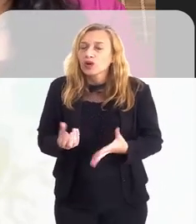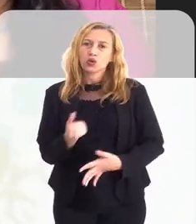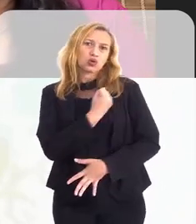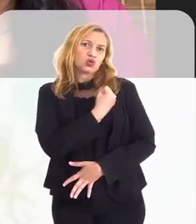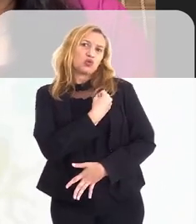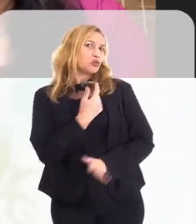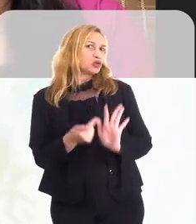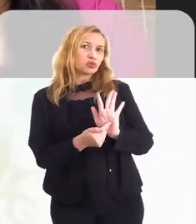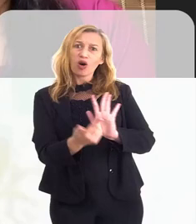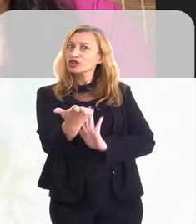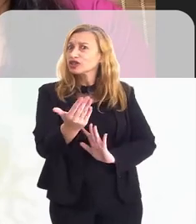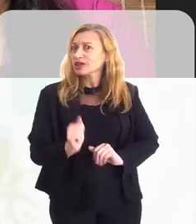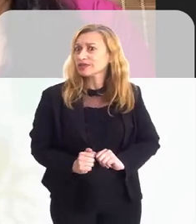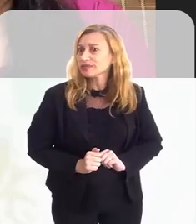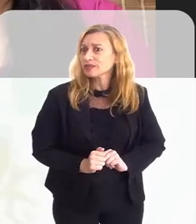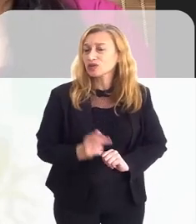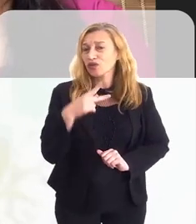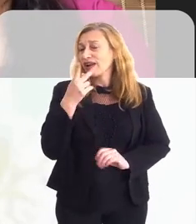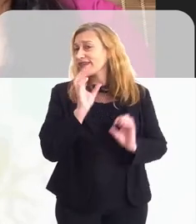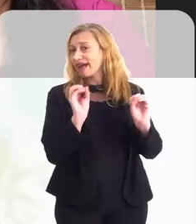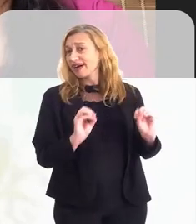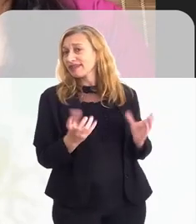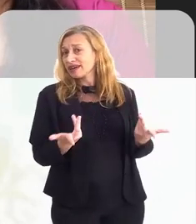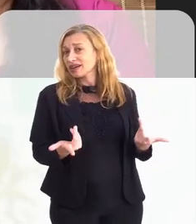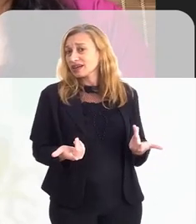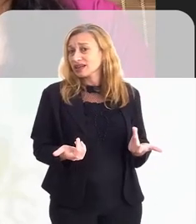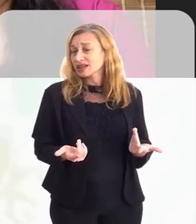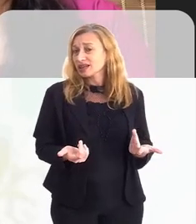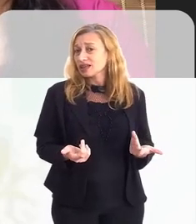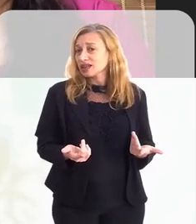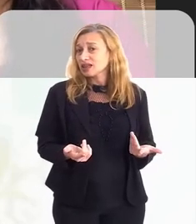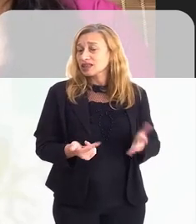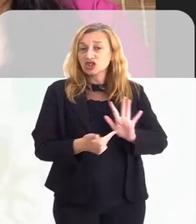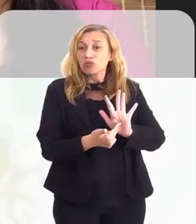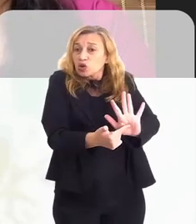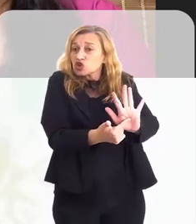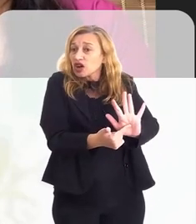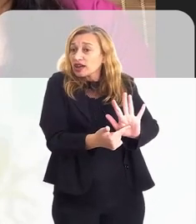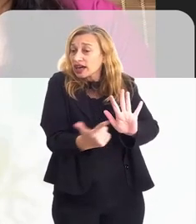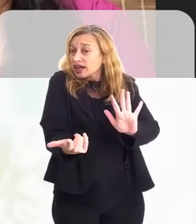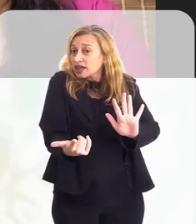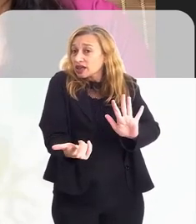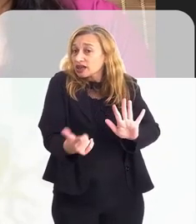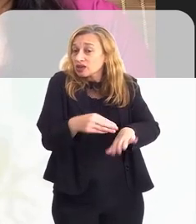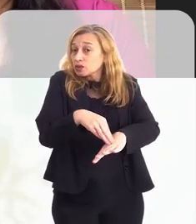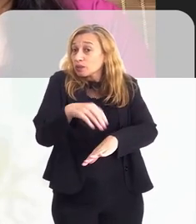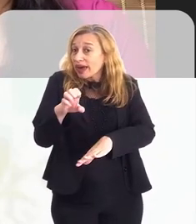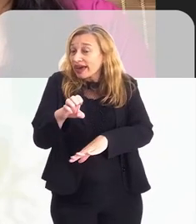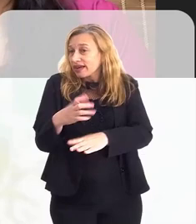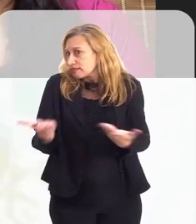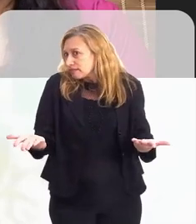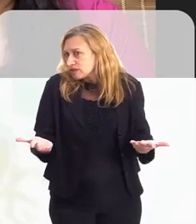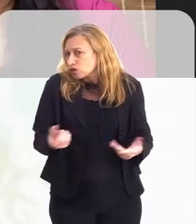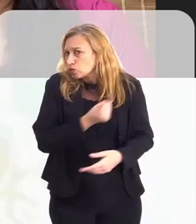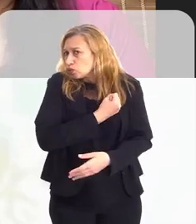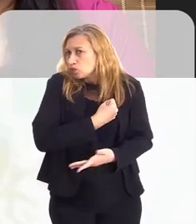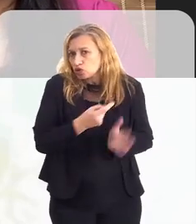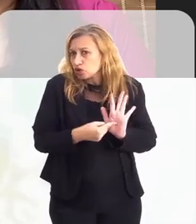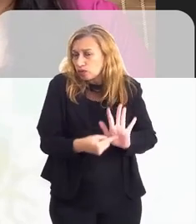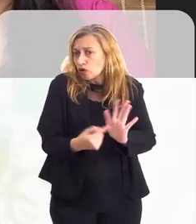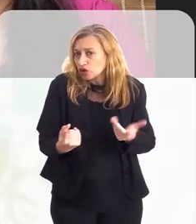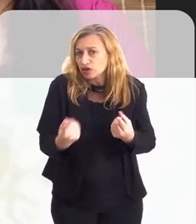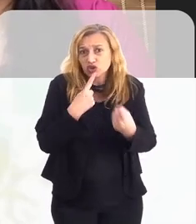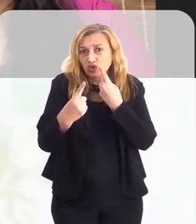acontecia são os antes, né? números. São os números. Eu não estou falando nada que não esteja materialmente expresso aí nos dados do MEC e do INEP.